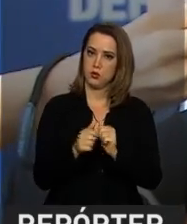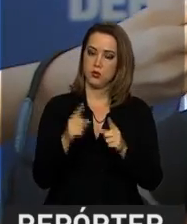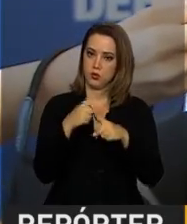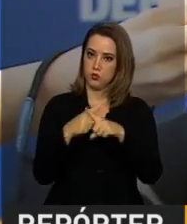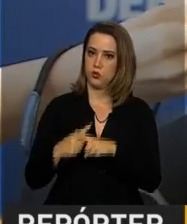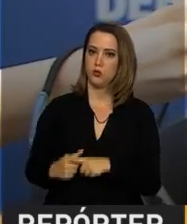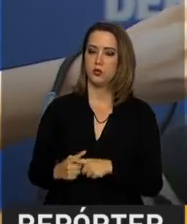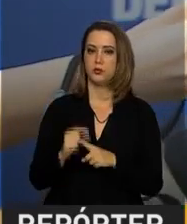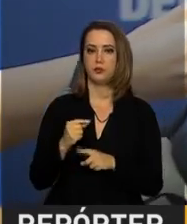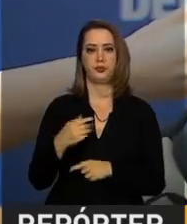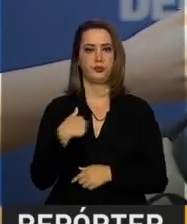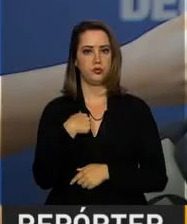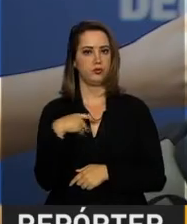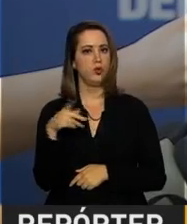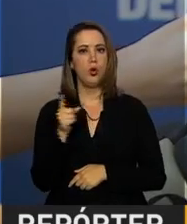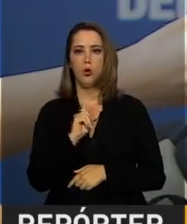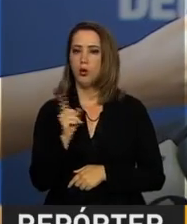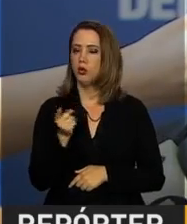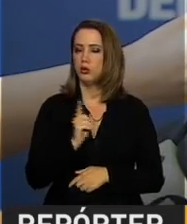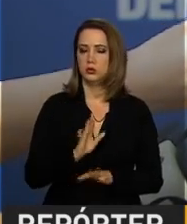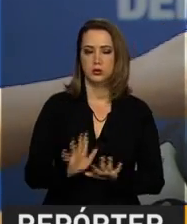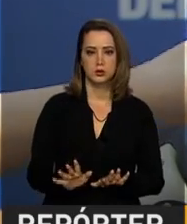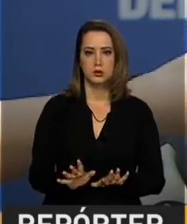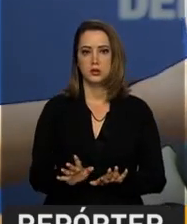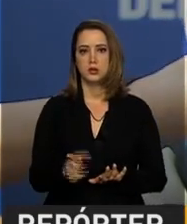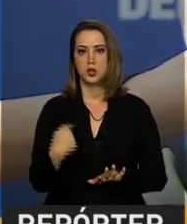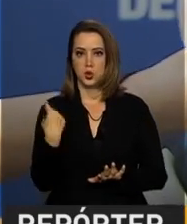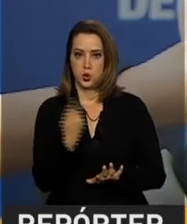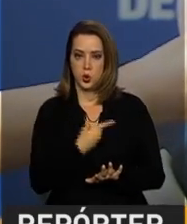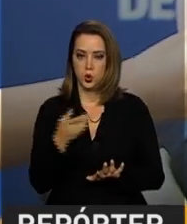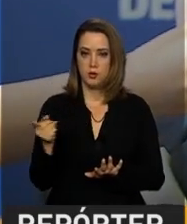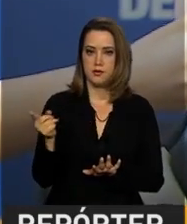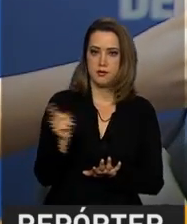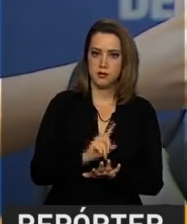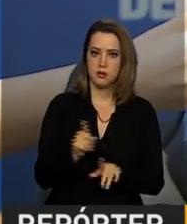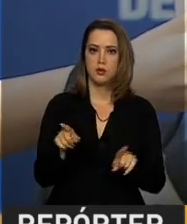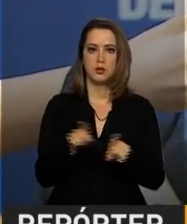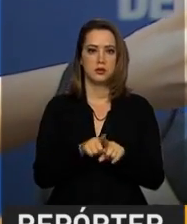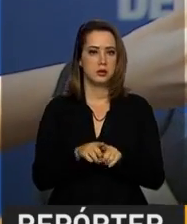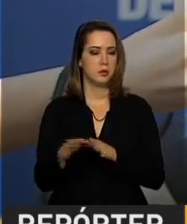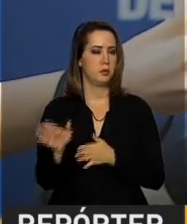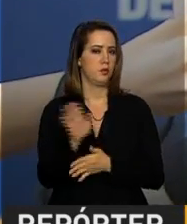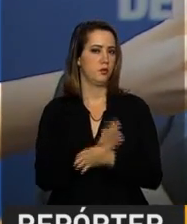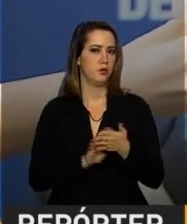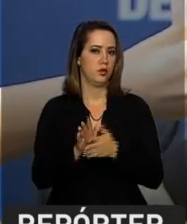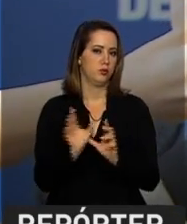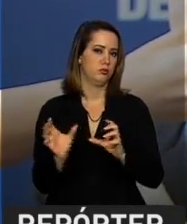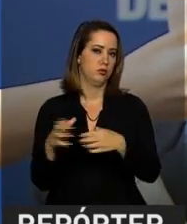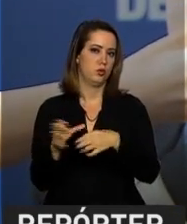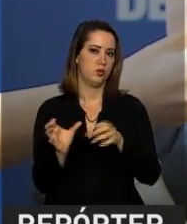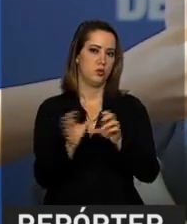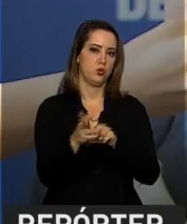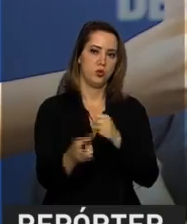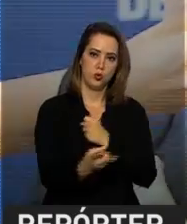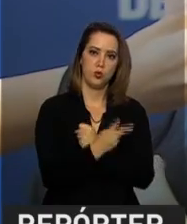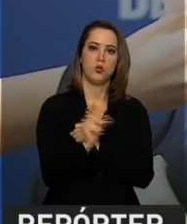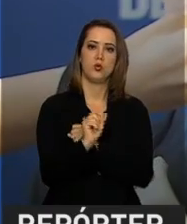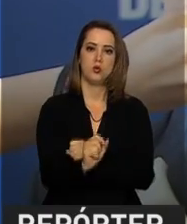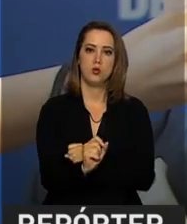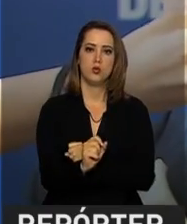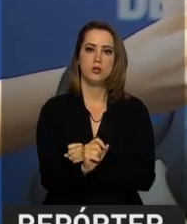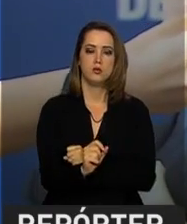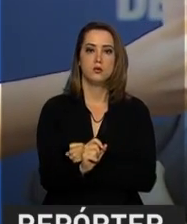nem nenhum dos serviços de inteligência, mas isso pode ser complementado pelo General Etigoin, aqui, que cuida da